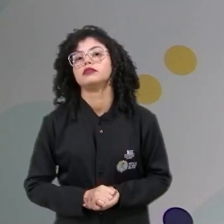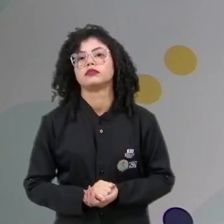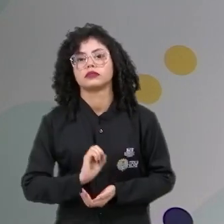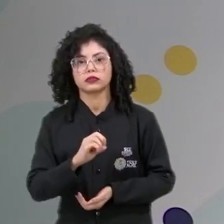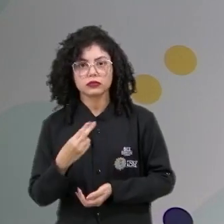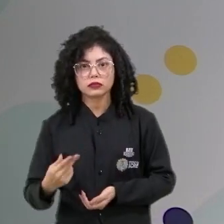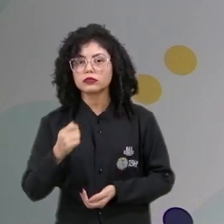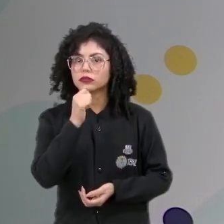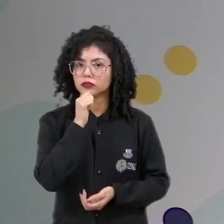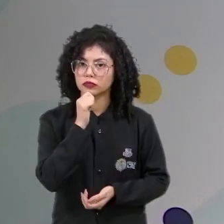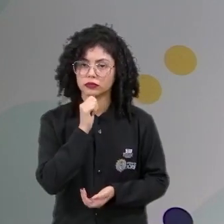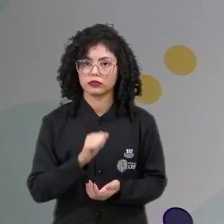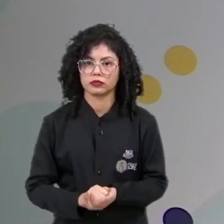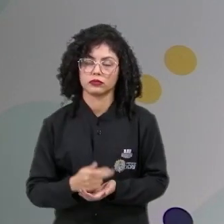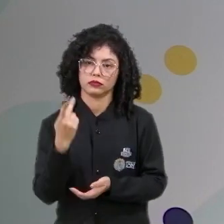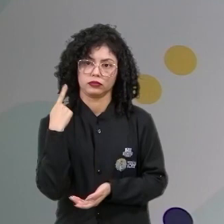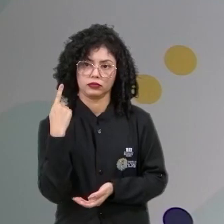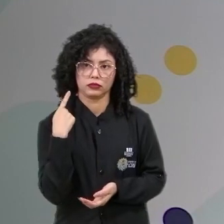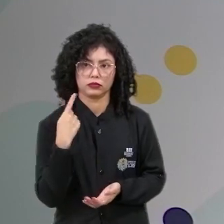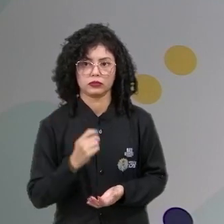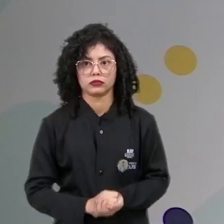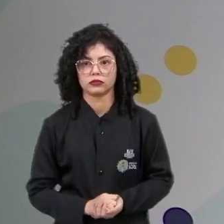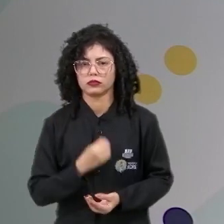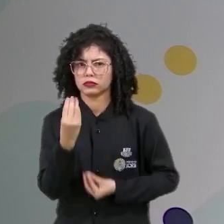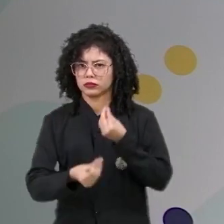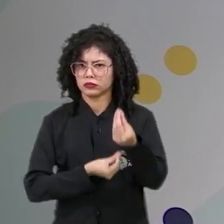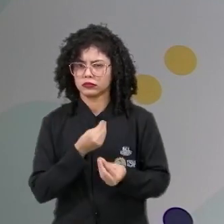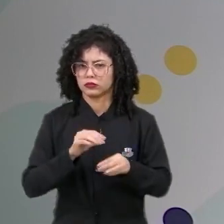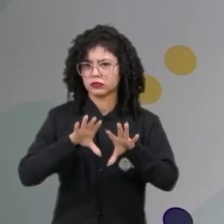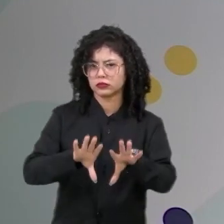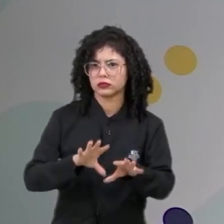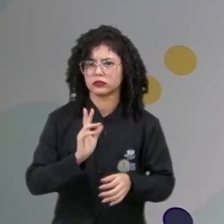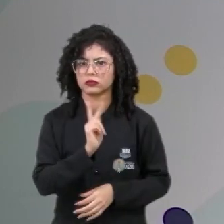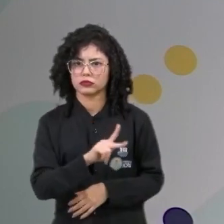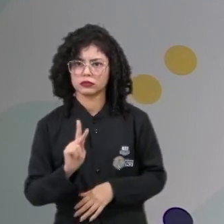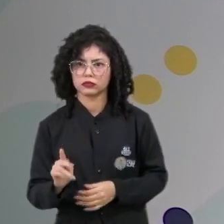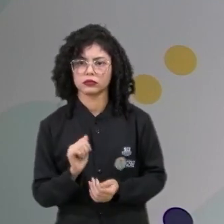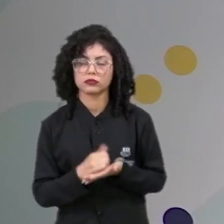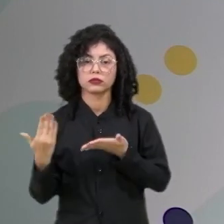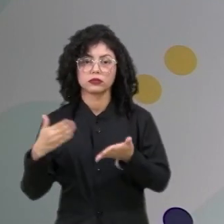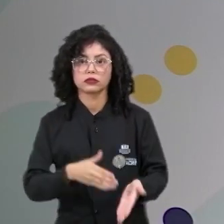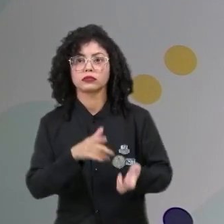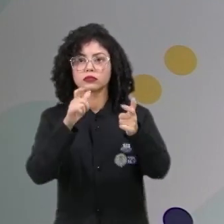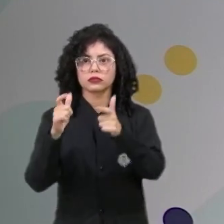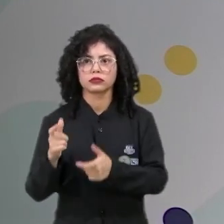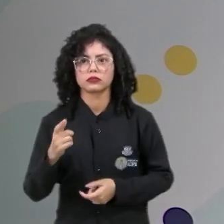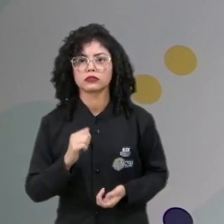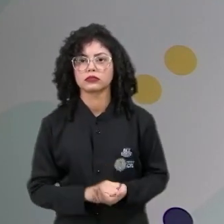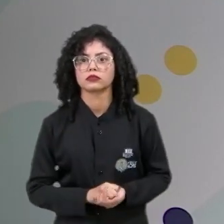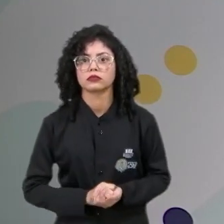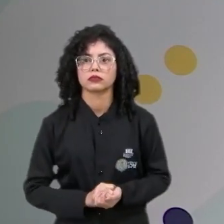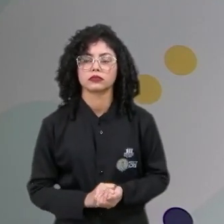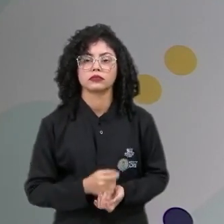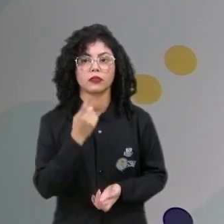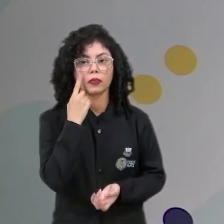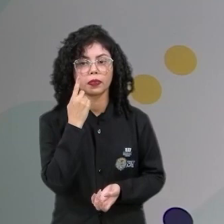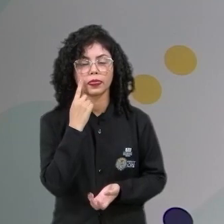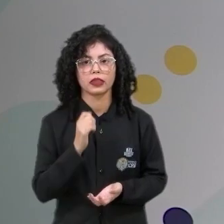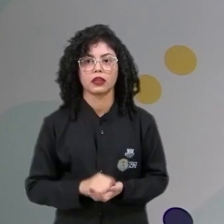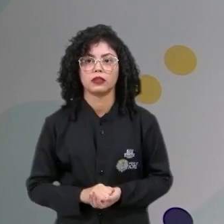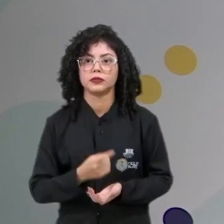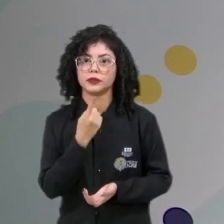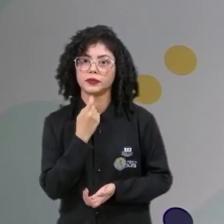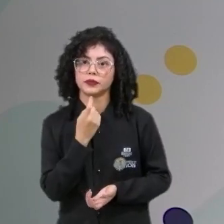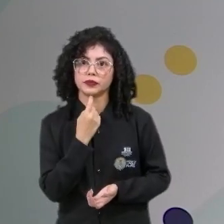ou circulação pulmonar. Como é que é isso, professor? Como é que chega, aonde chega, para onde vai? O